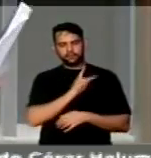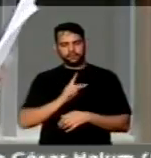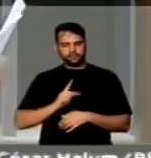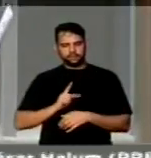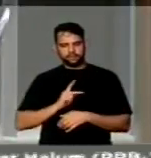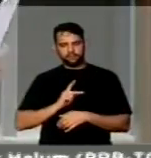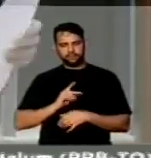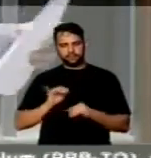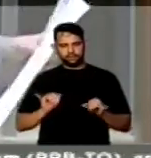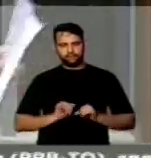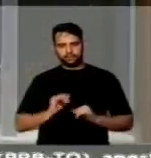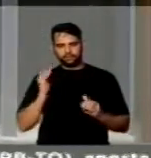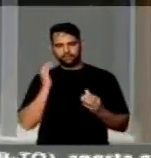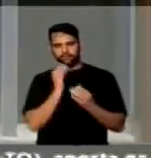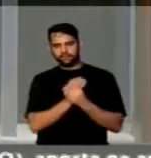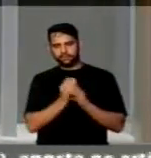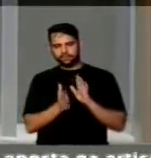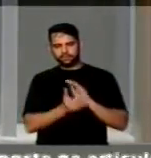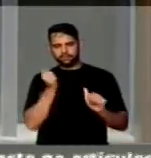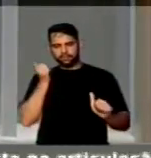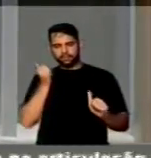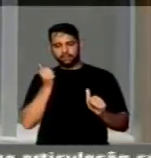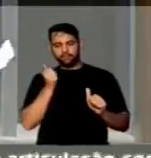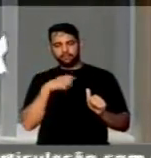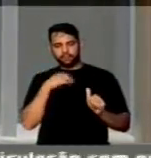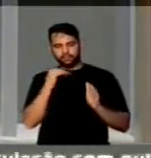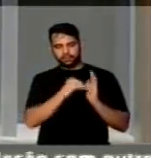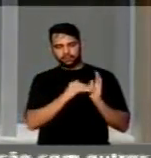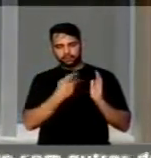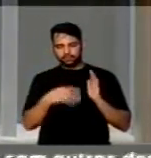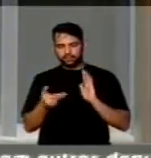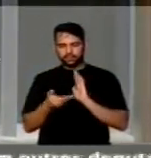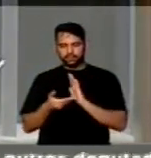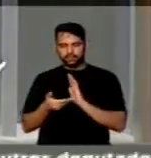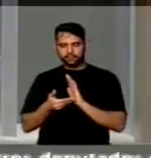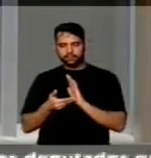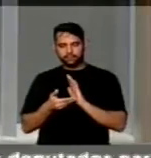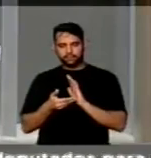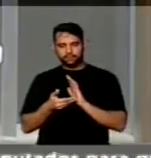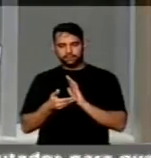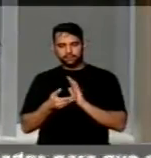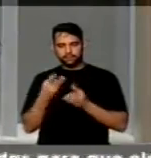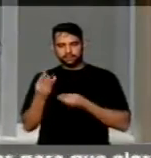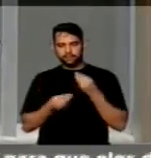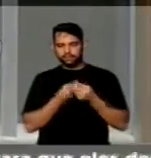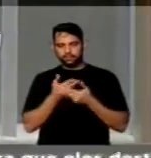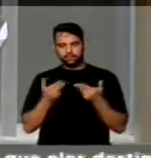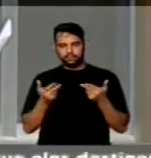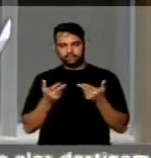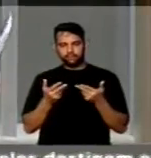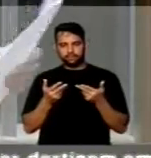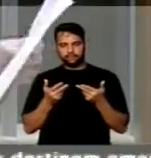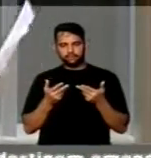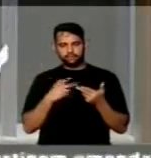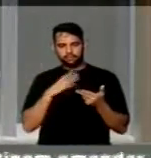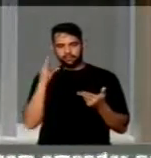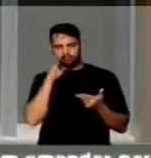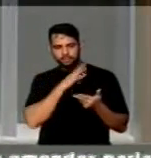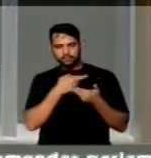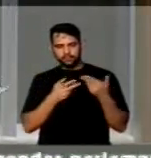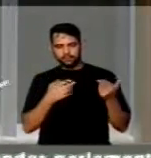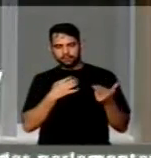presidente sofrer o processo de impeachment pelo Senado e por essa casa, de forma